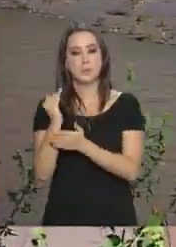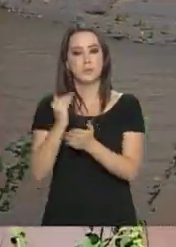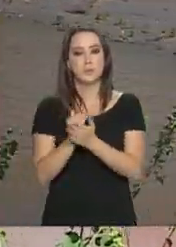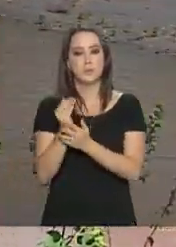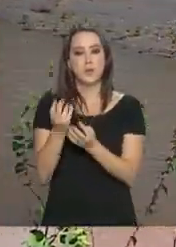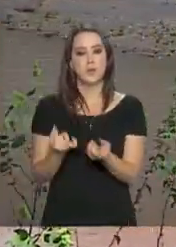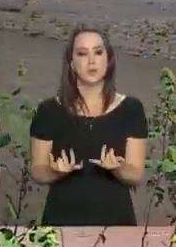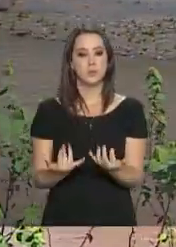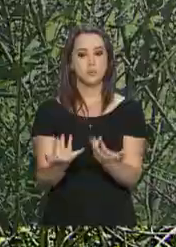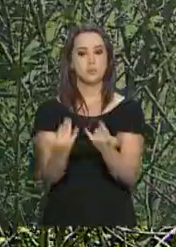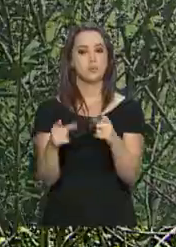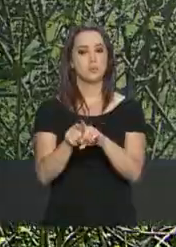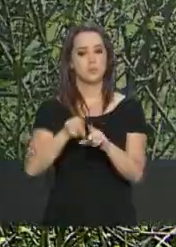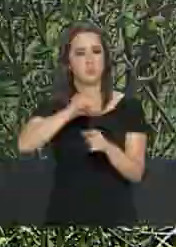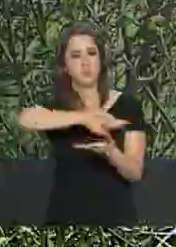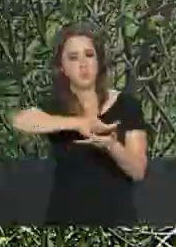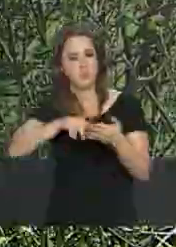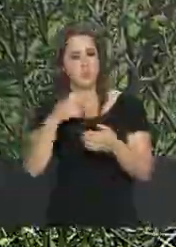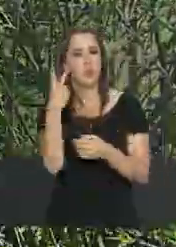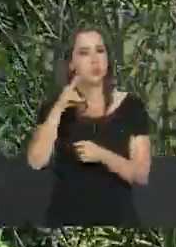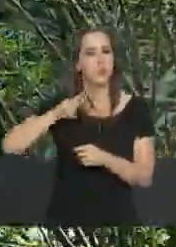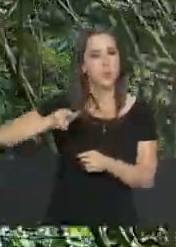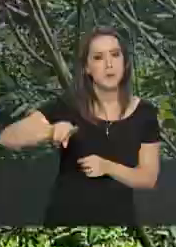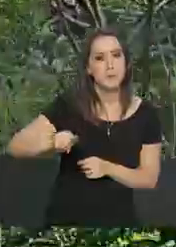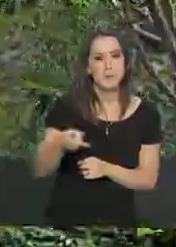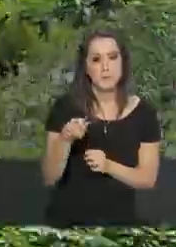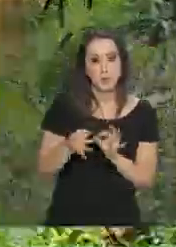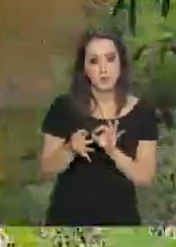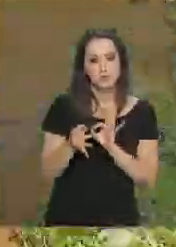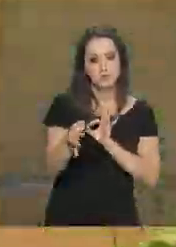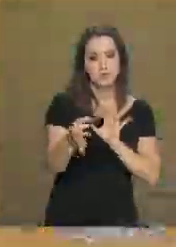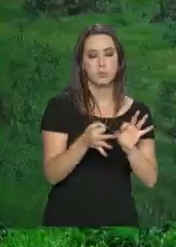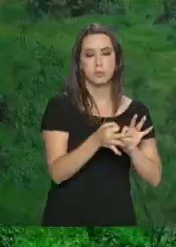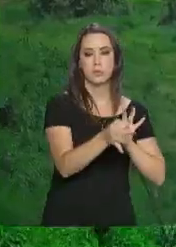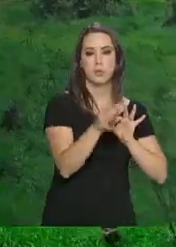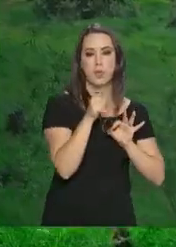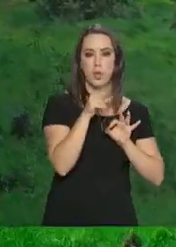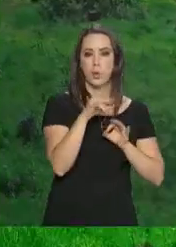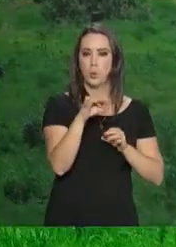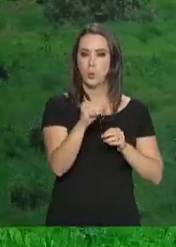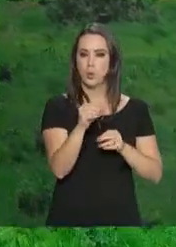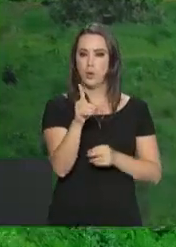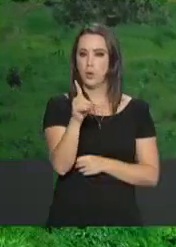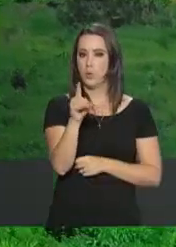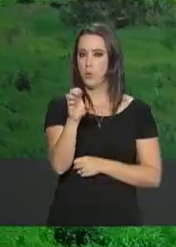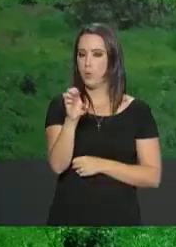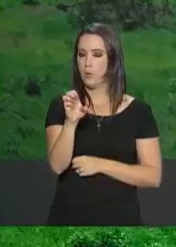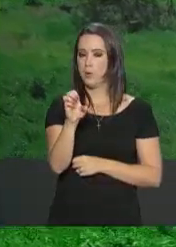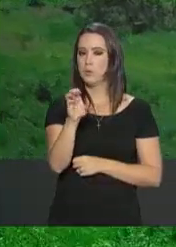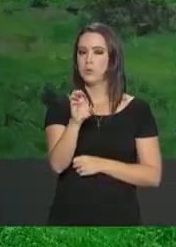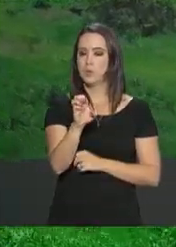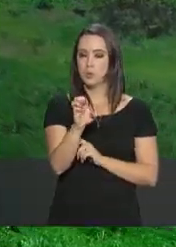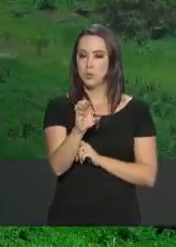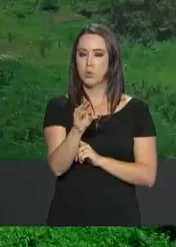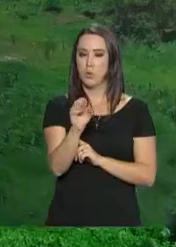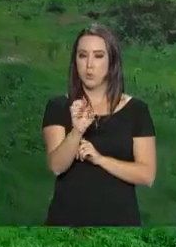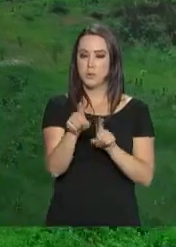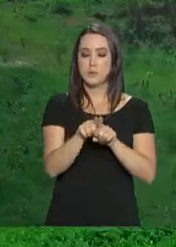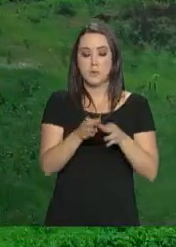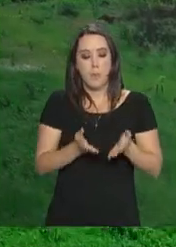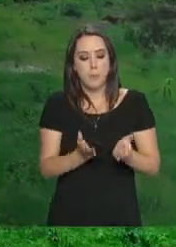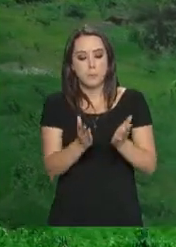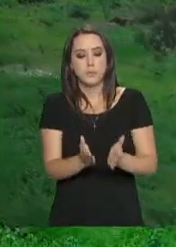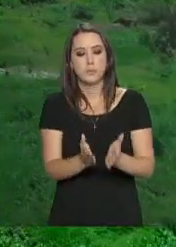de gramíneas e leguminosas em 2 mil hectares na bacia do Rio Doce. O CIF também monitora o plantio compensatório em